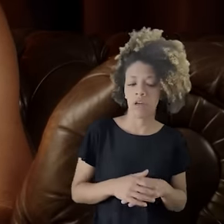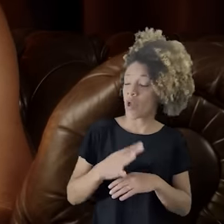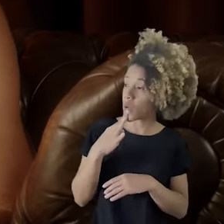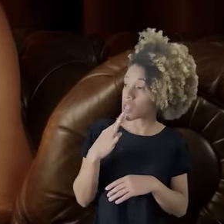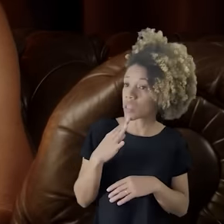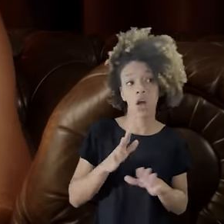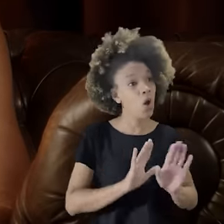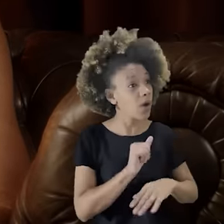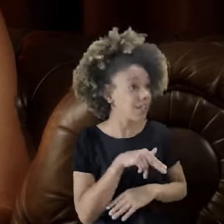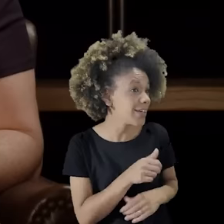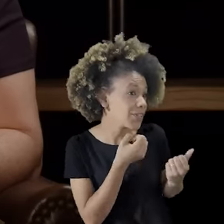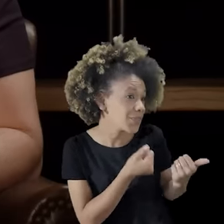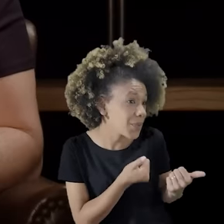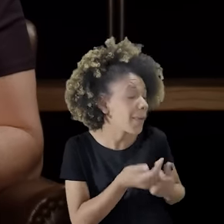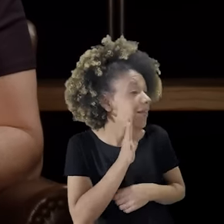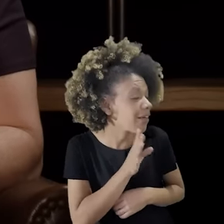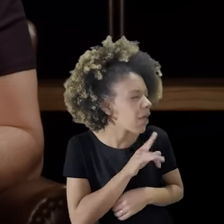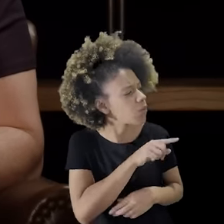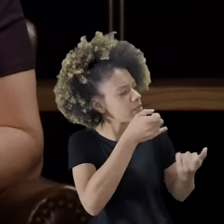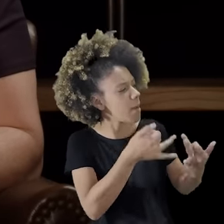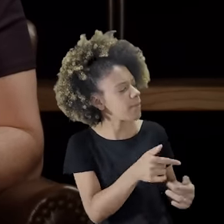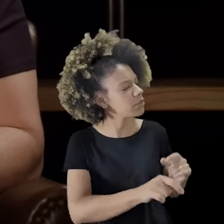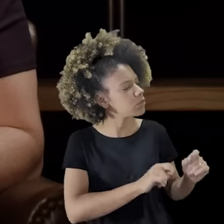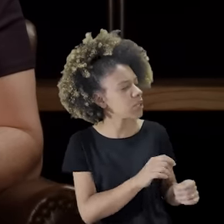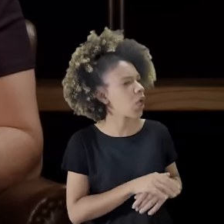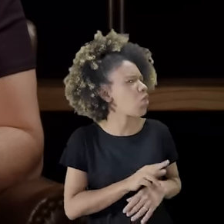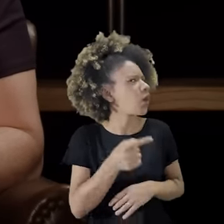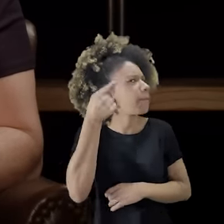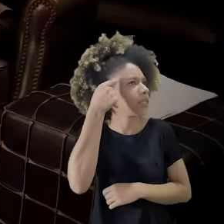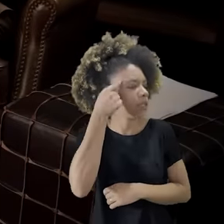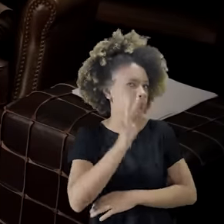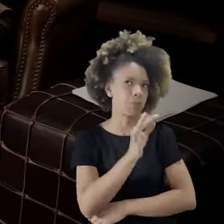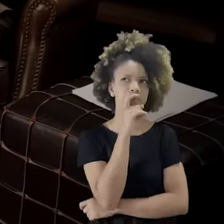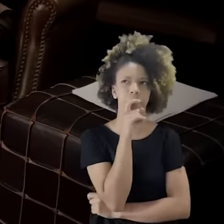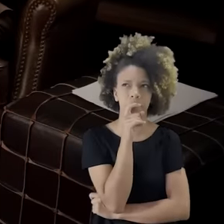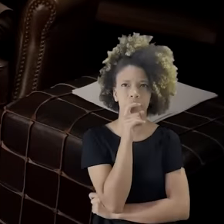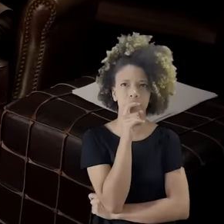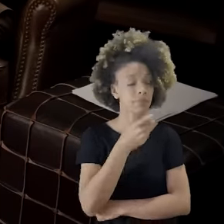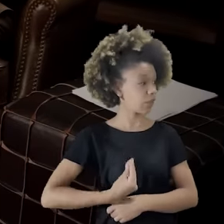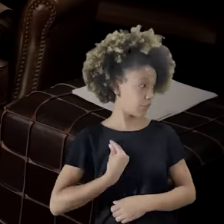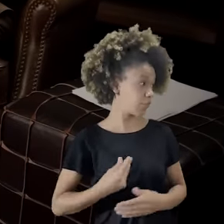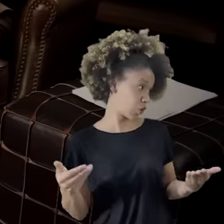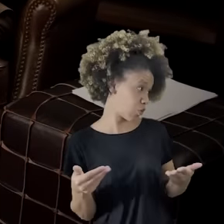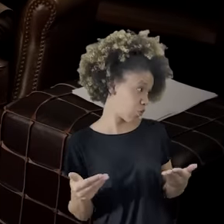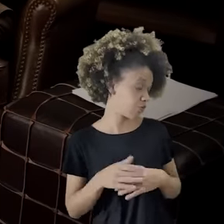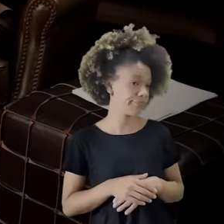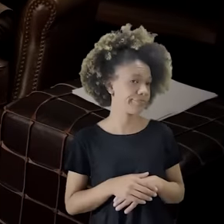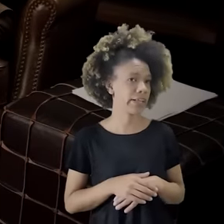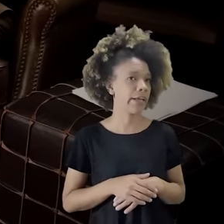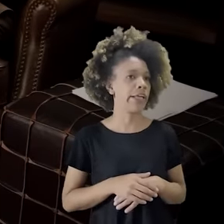me conhecendo Oi Ana tudo bom legal o que você tá me falando é uma coisa que eu nunca parei para pensar a gente tá vivendo hoje negócio